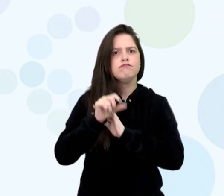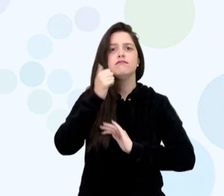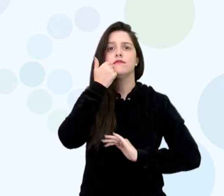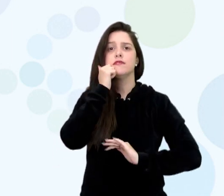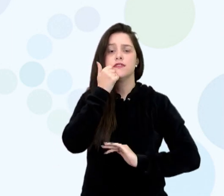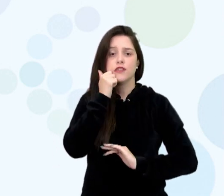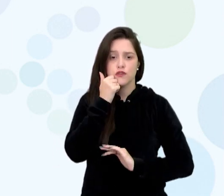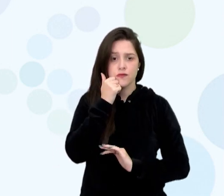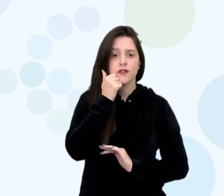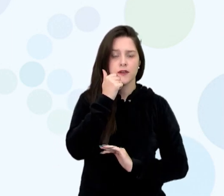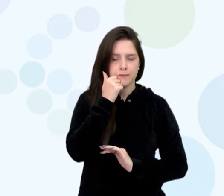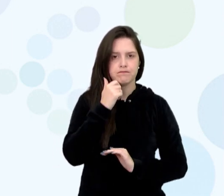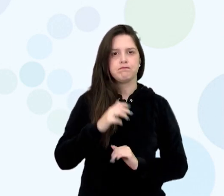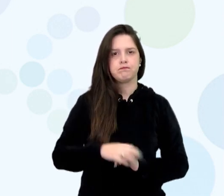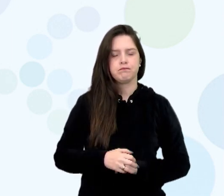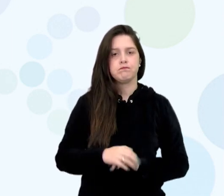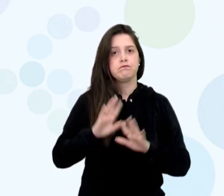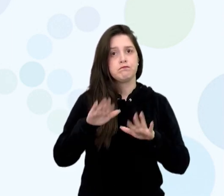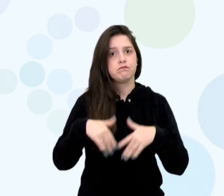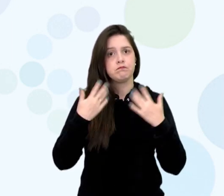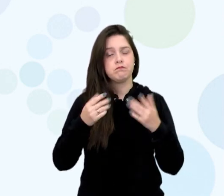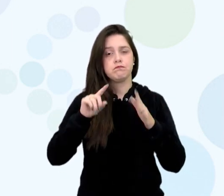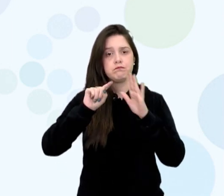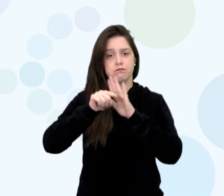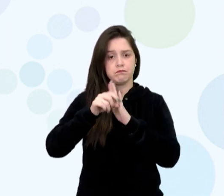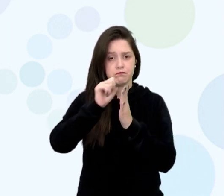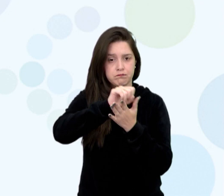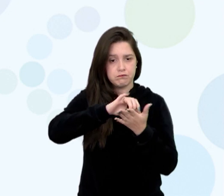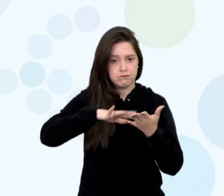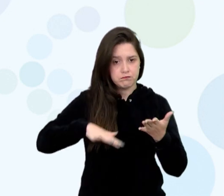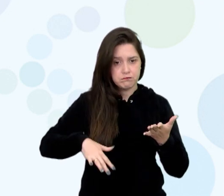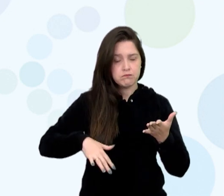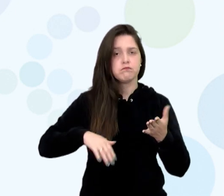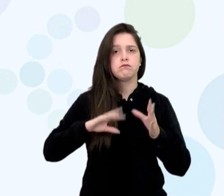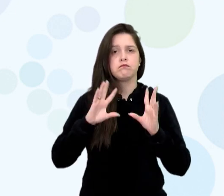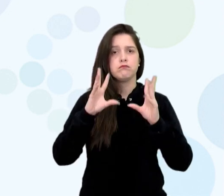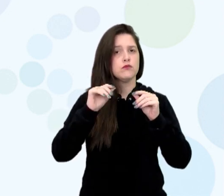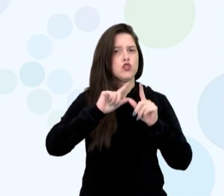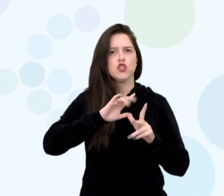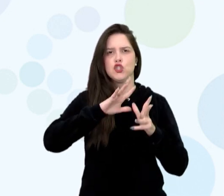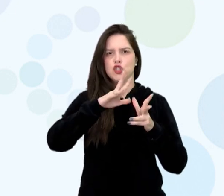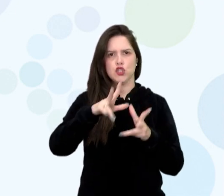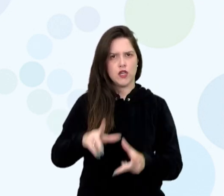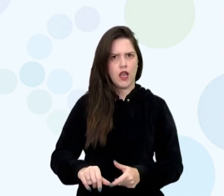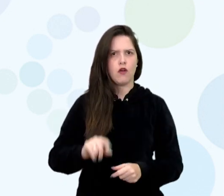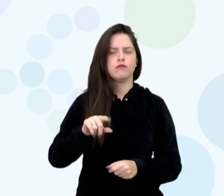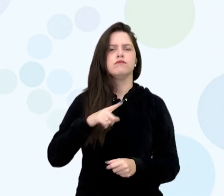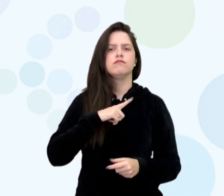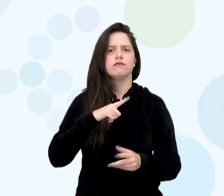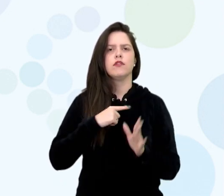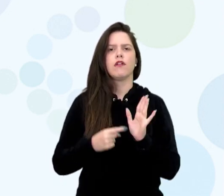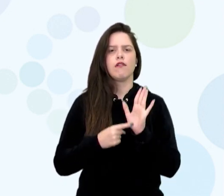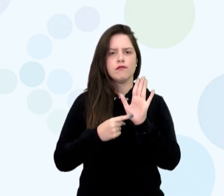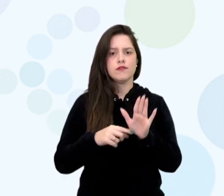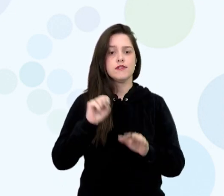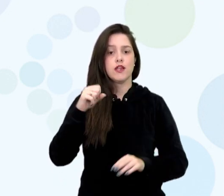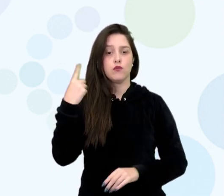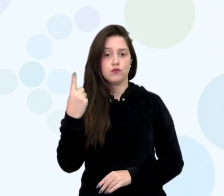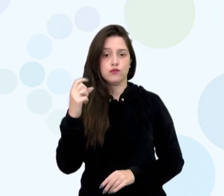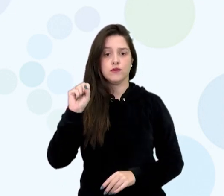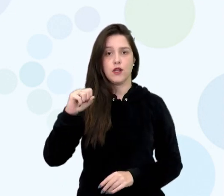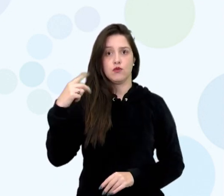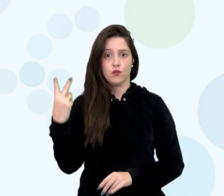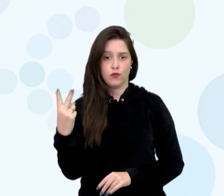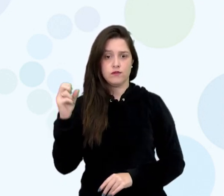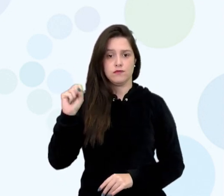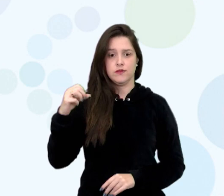investigação científica, né? E as habilidades aí que fazem habilidades dos conhecimentos gerais, habilidades 01,